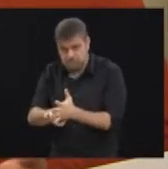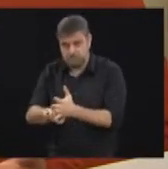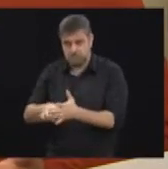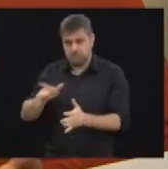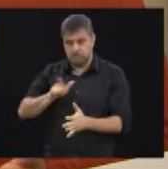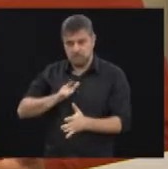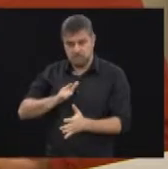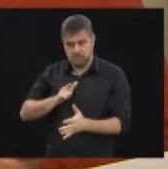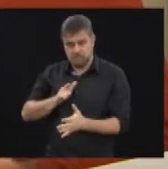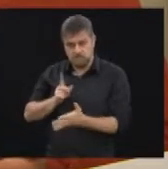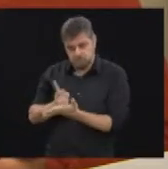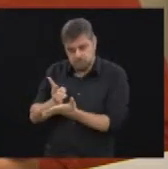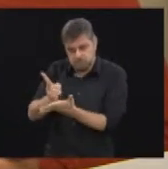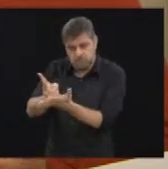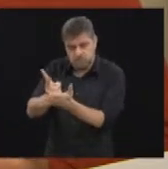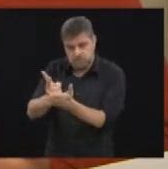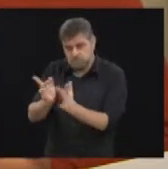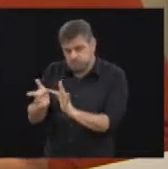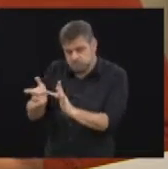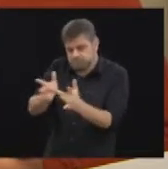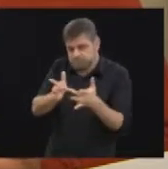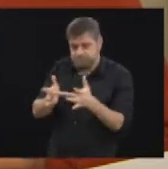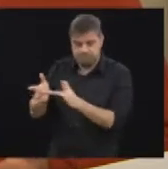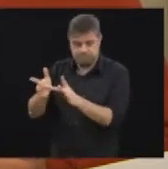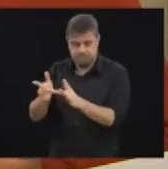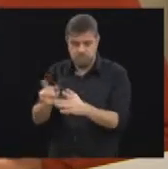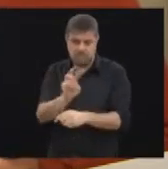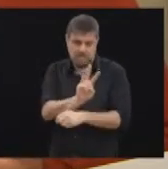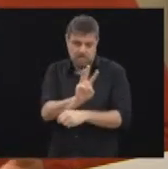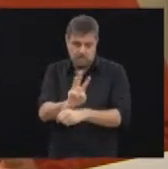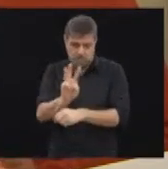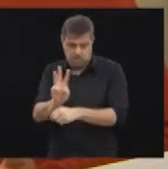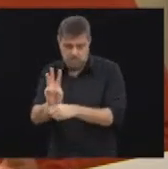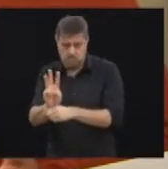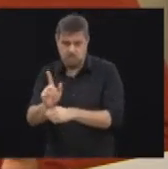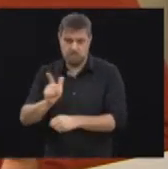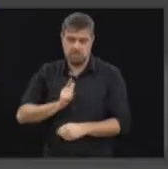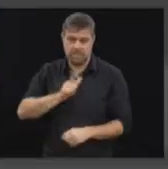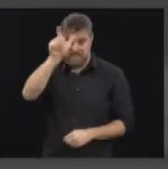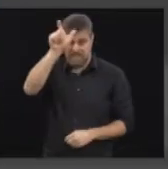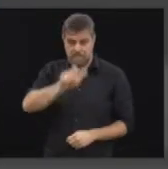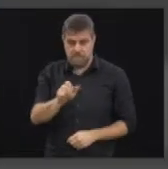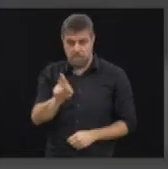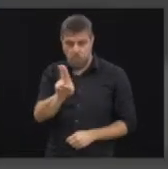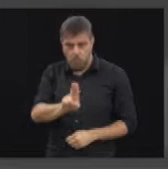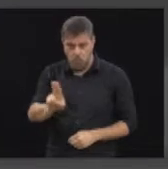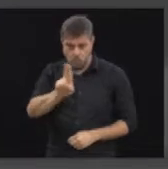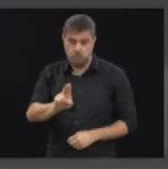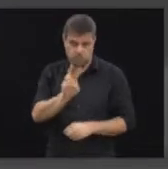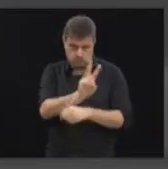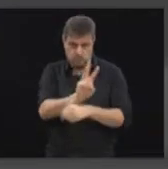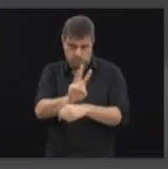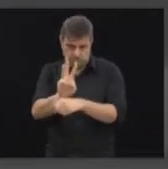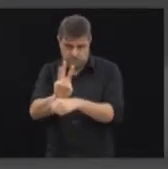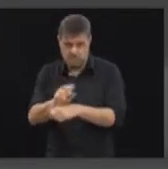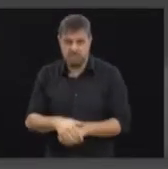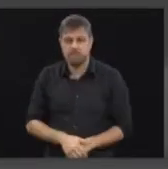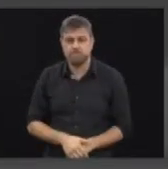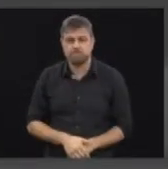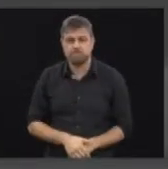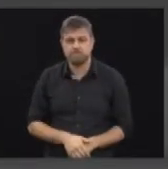pesquisadores que se integram através de alguns sites, né? Tem um site que eu uso muito que chama